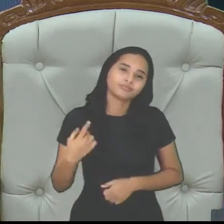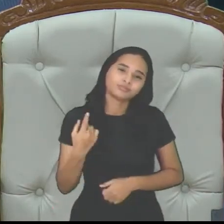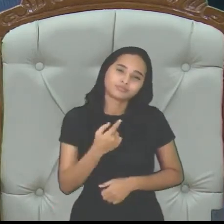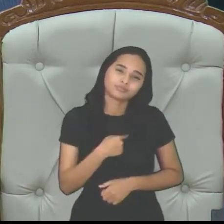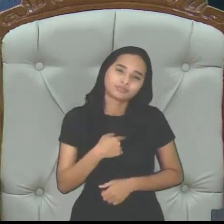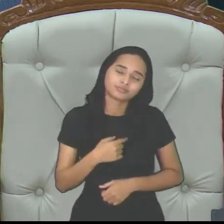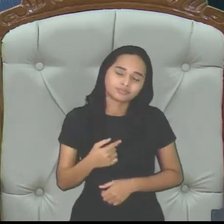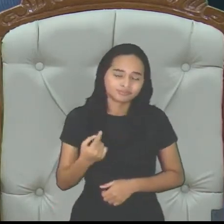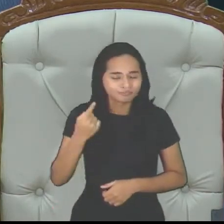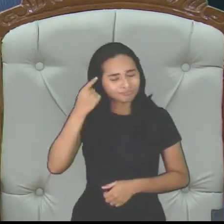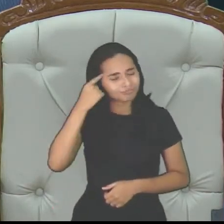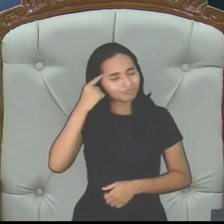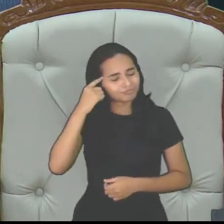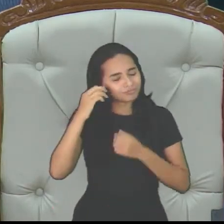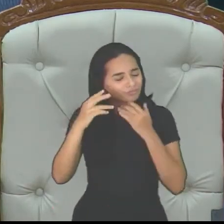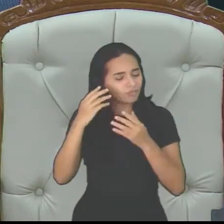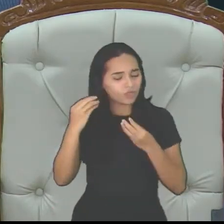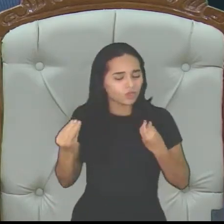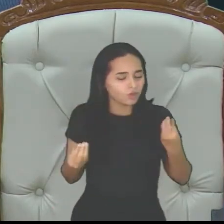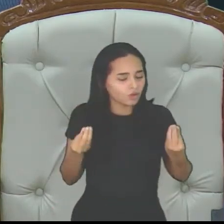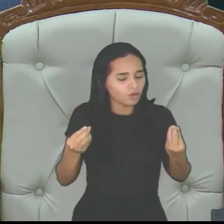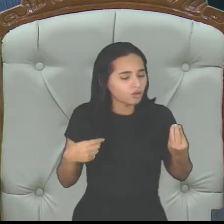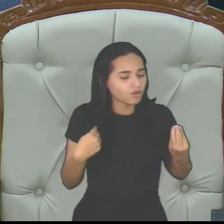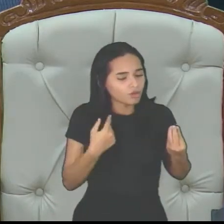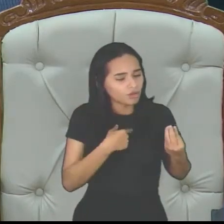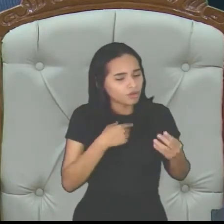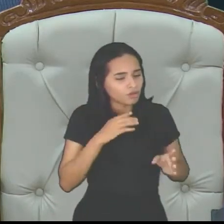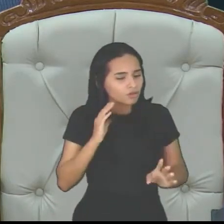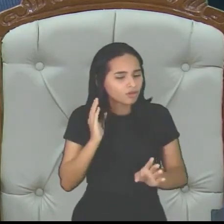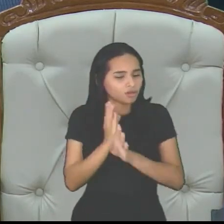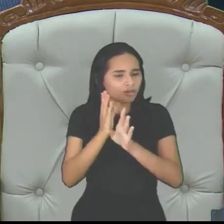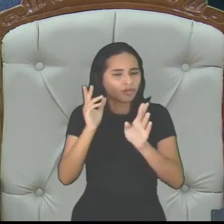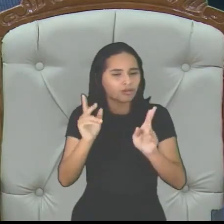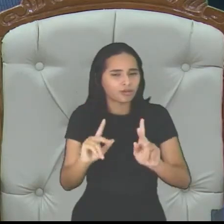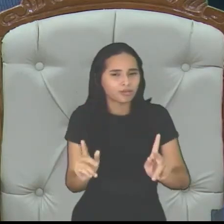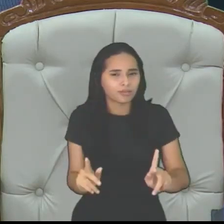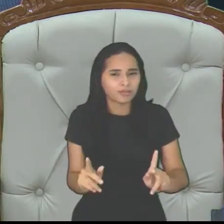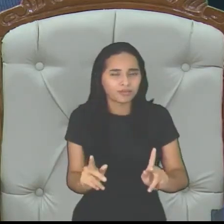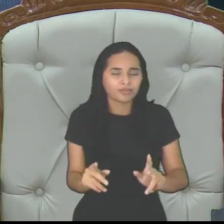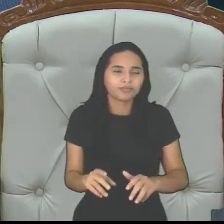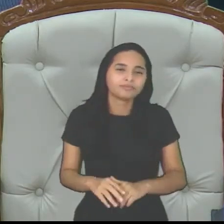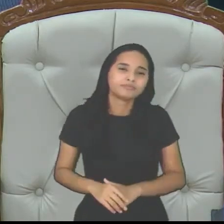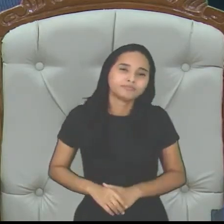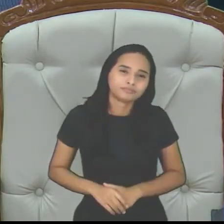nós mesmos, como é que nós vamos encontrar a paz, irmãos?